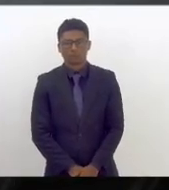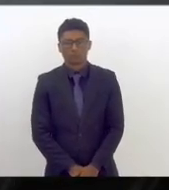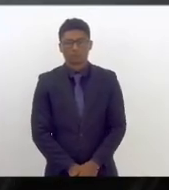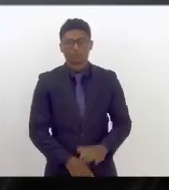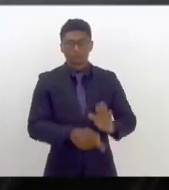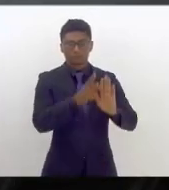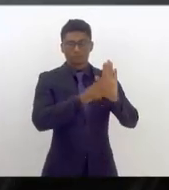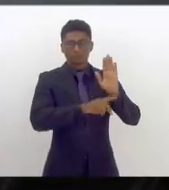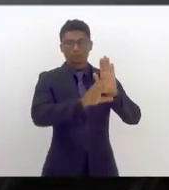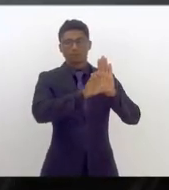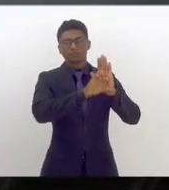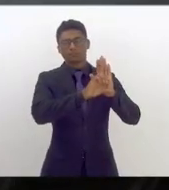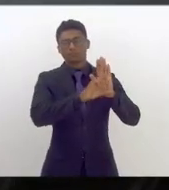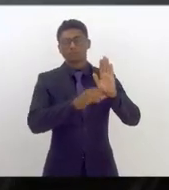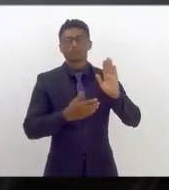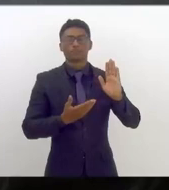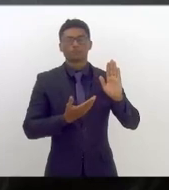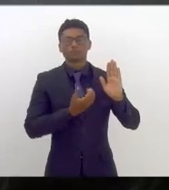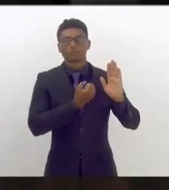Projeto de lei